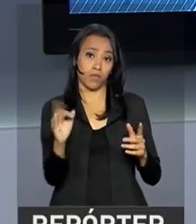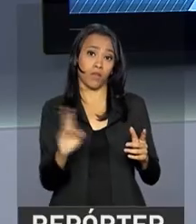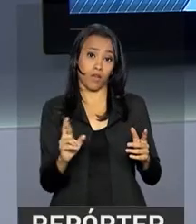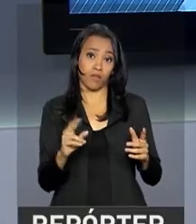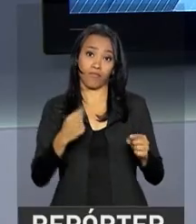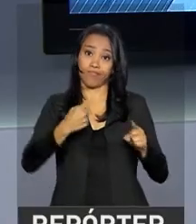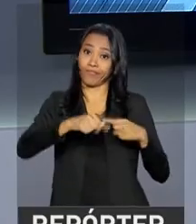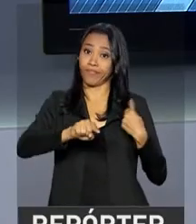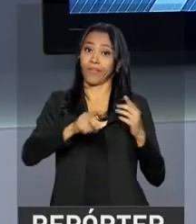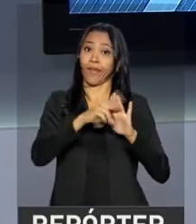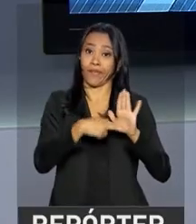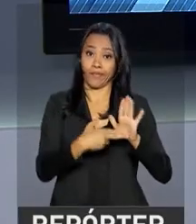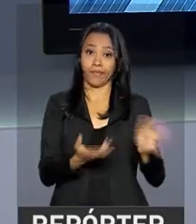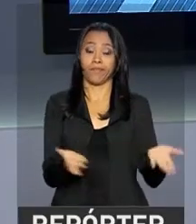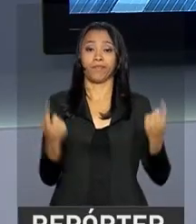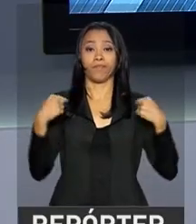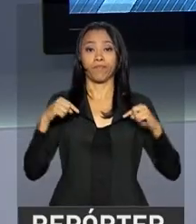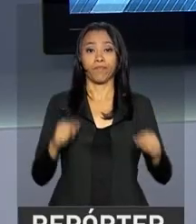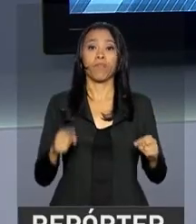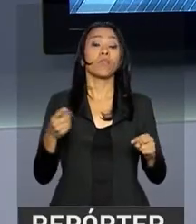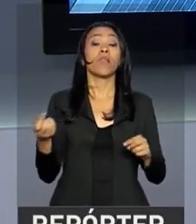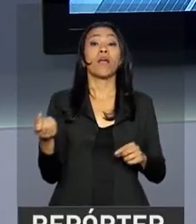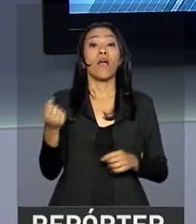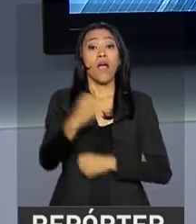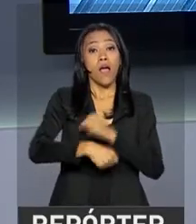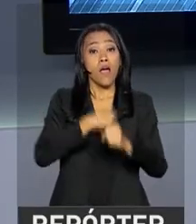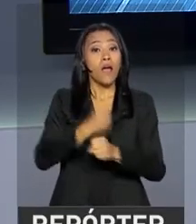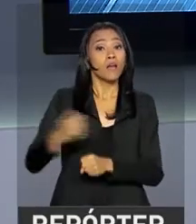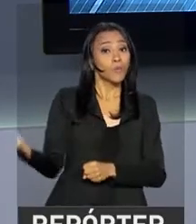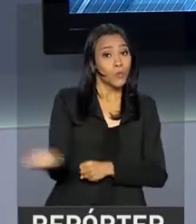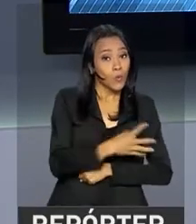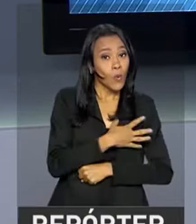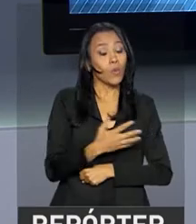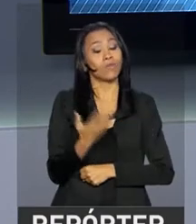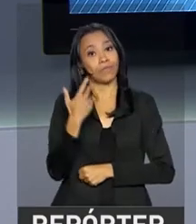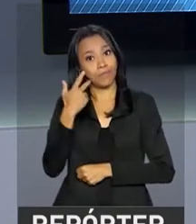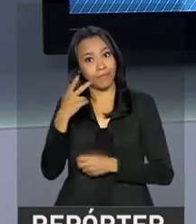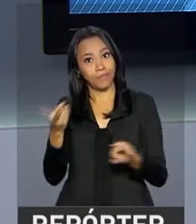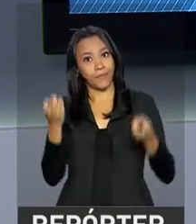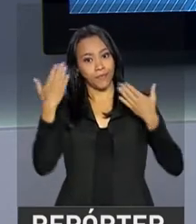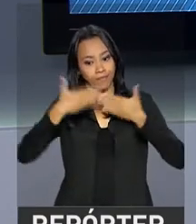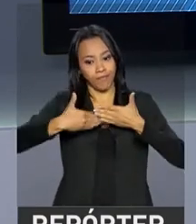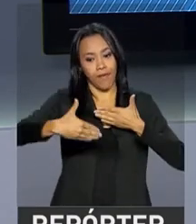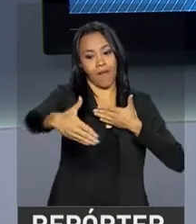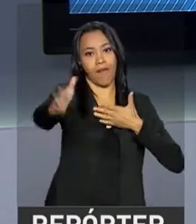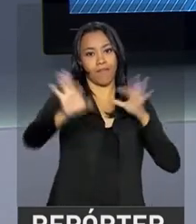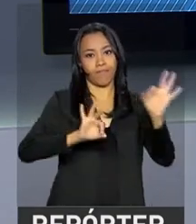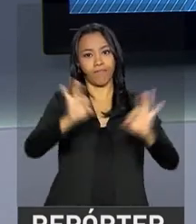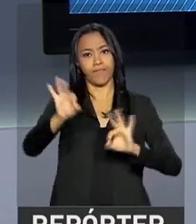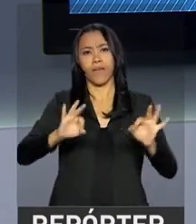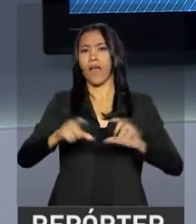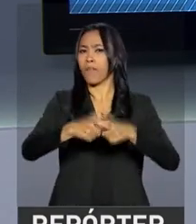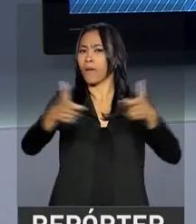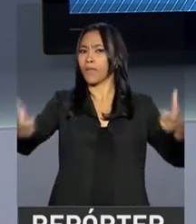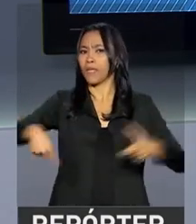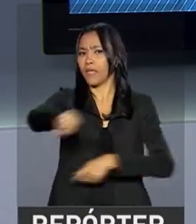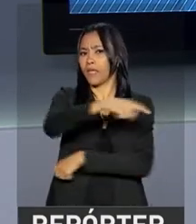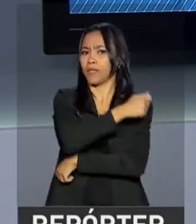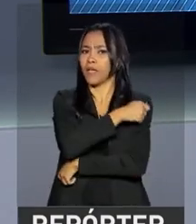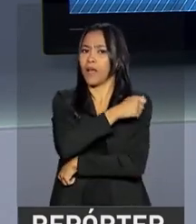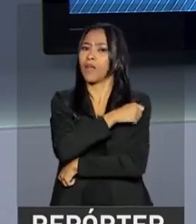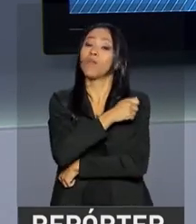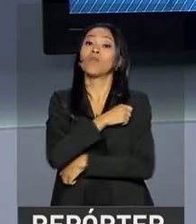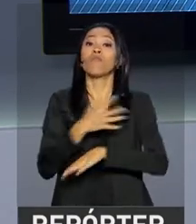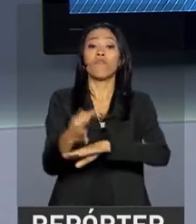ano-novo combina com a busca de novos horizontes pensando nisso muitos estudantes aproveitam esse tempo de férias escolares